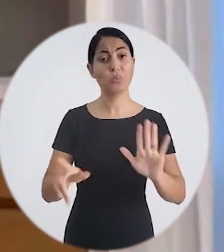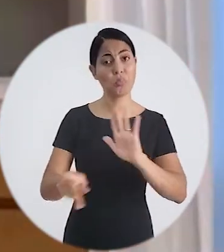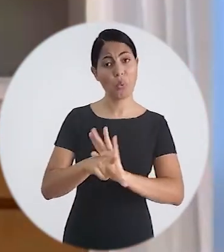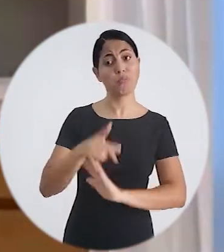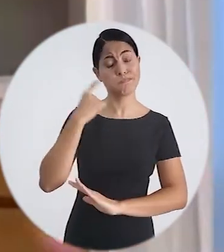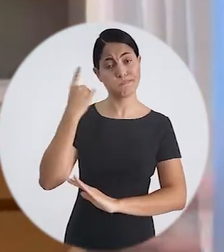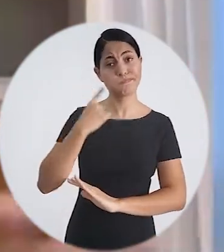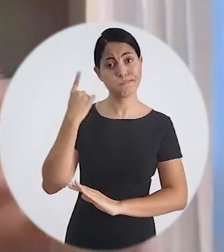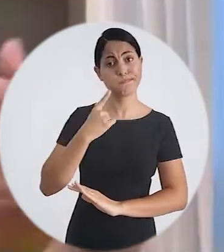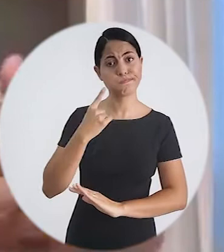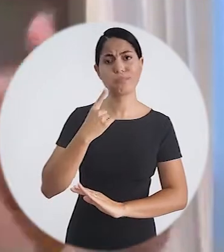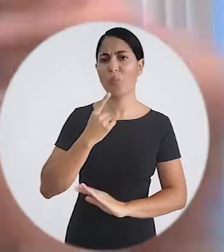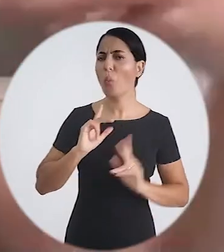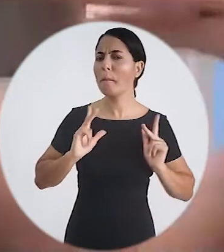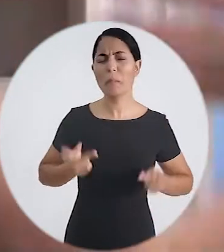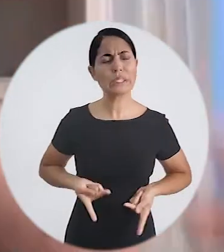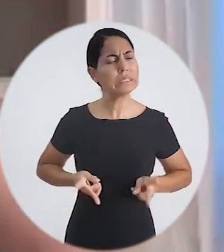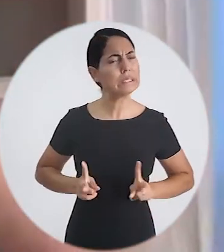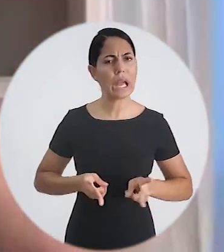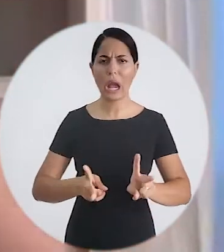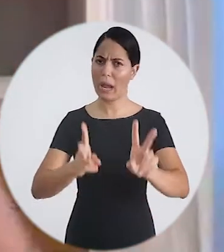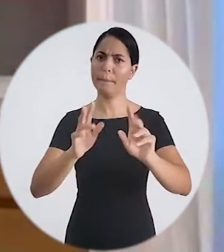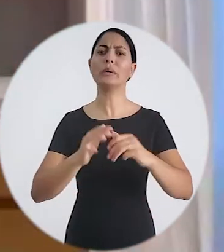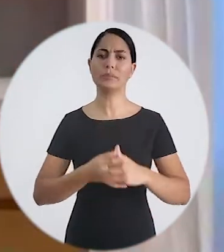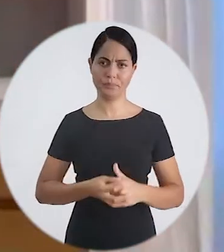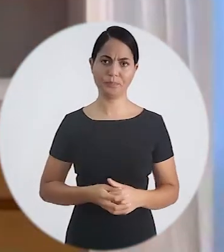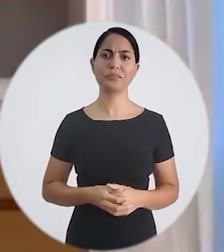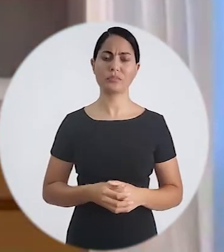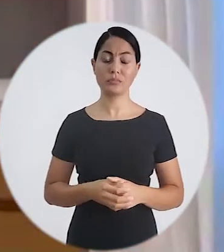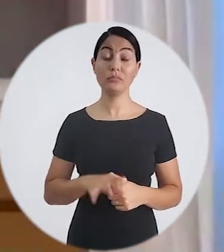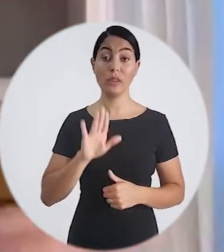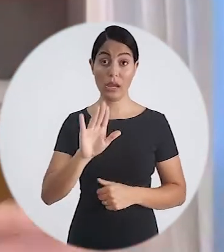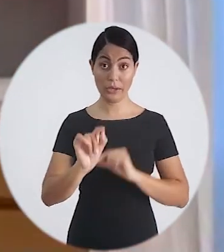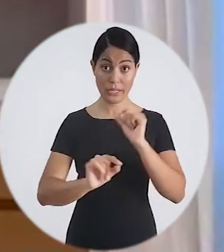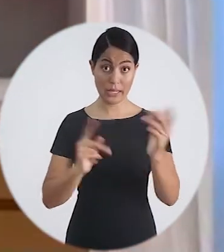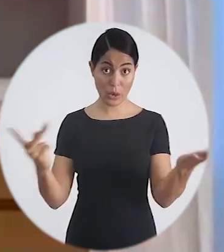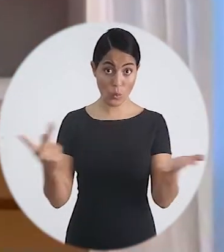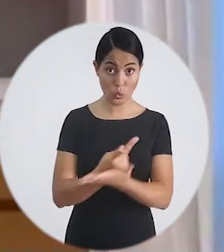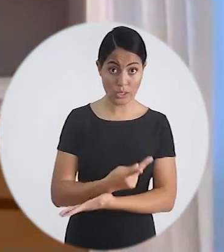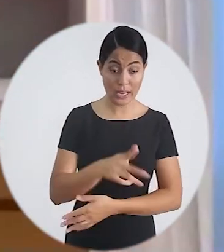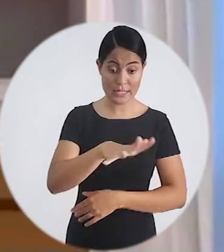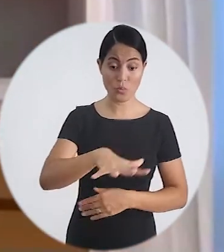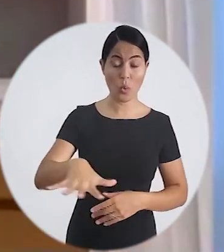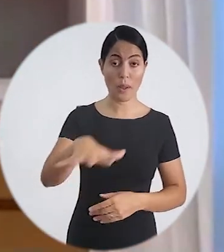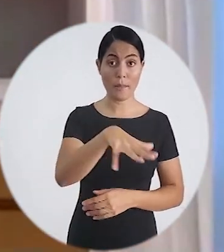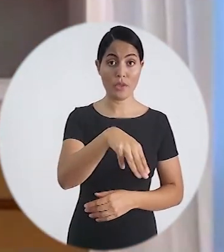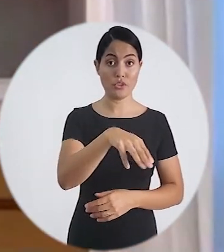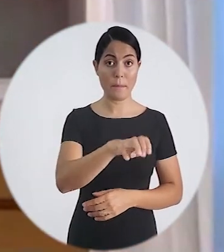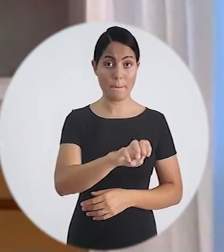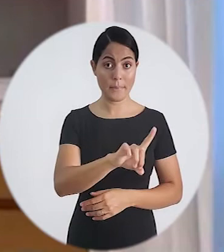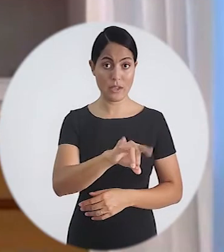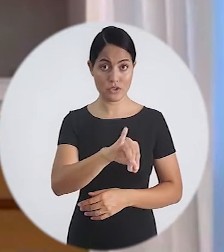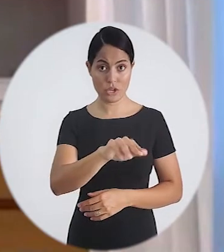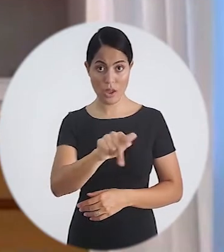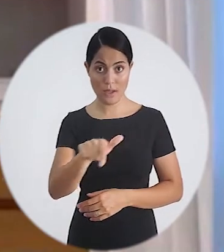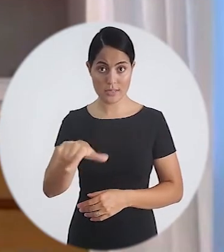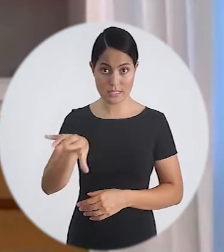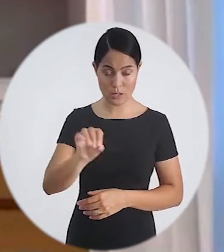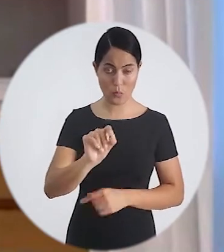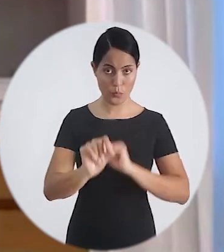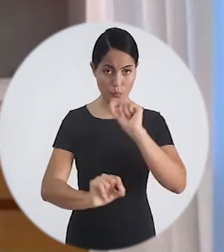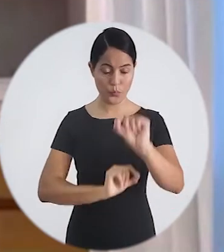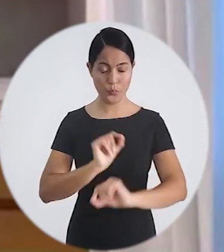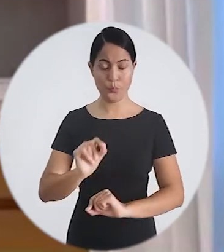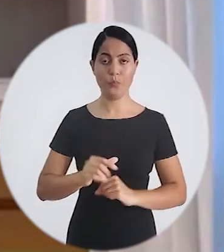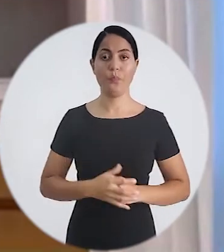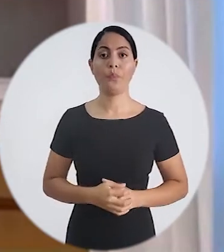me parece que a advocacia ela é sempre humanizada, tá? O que acontece aqui é que, ao invés da gente partir